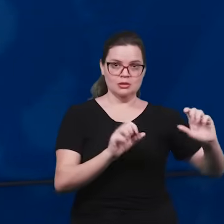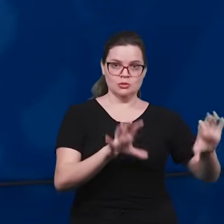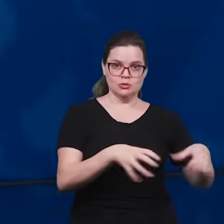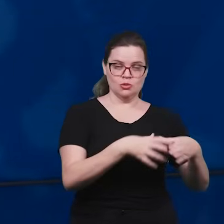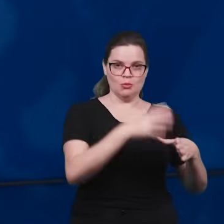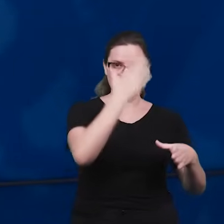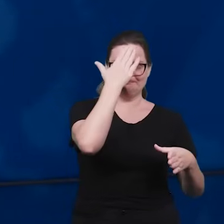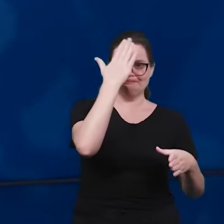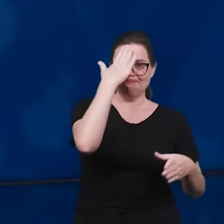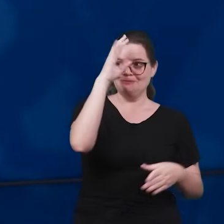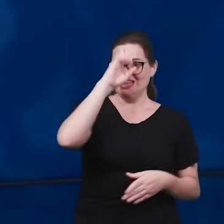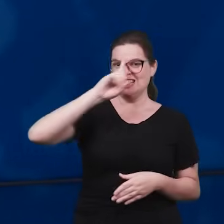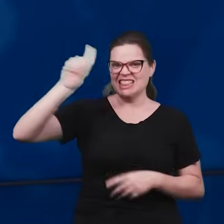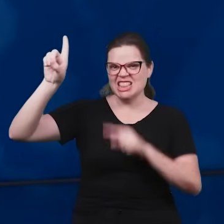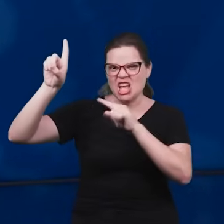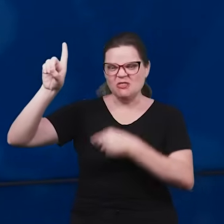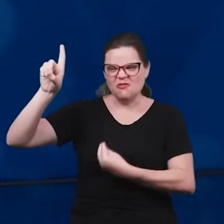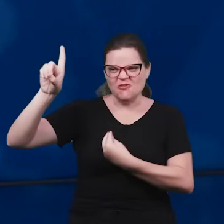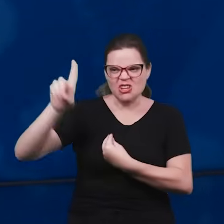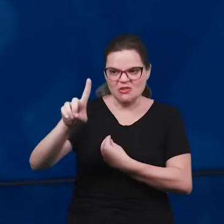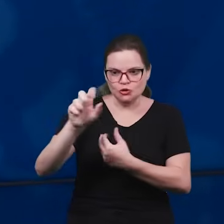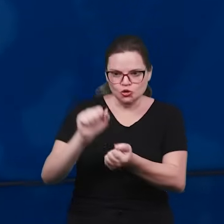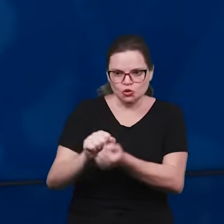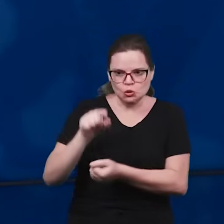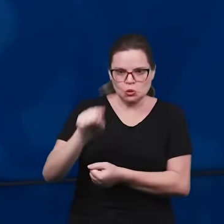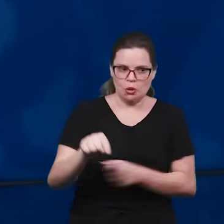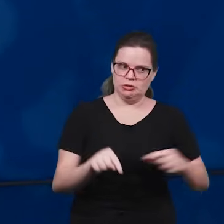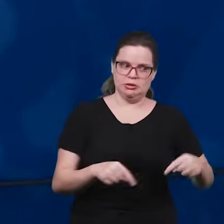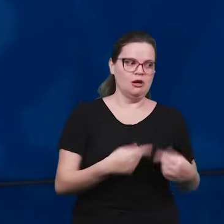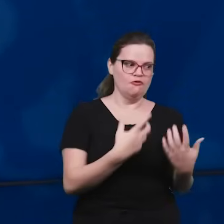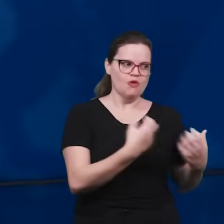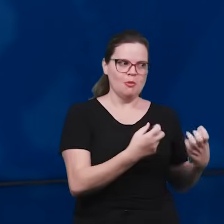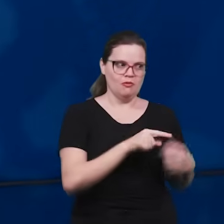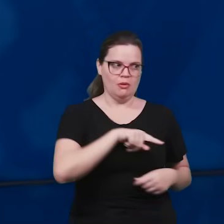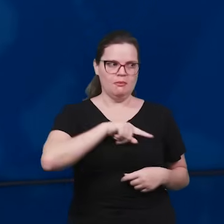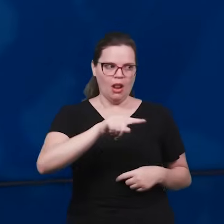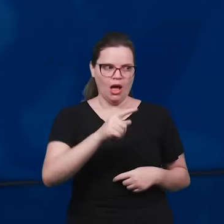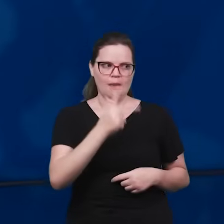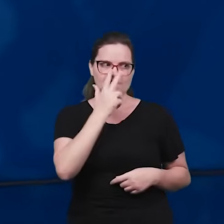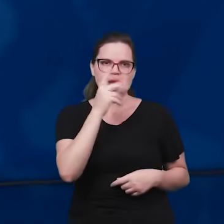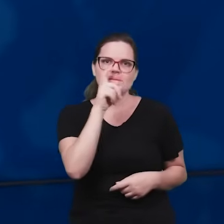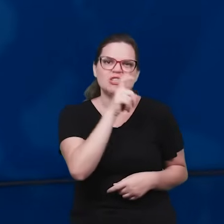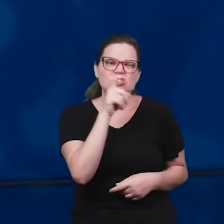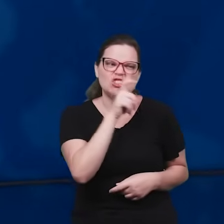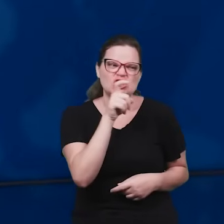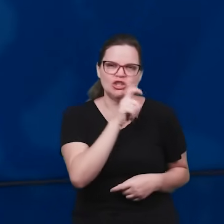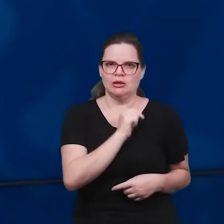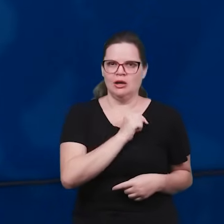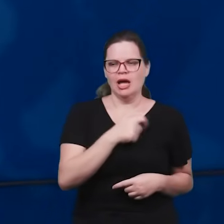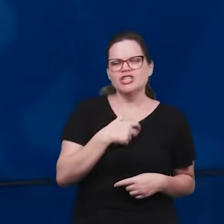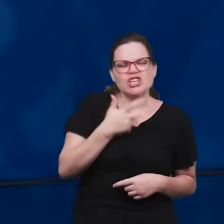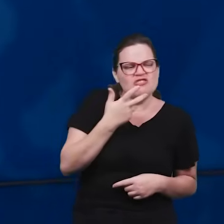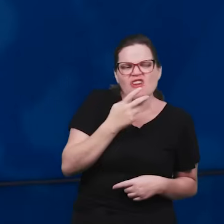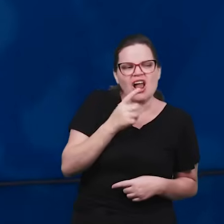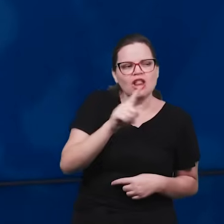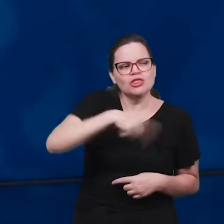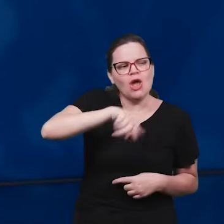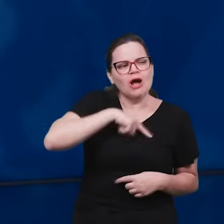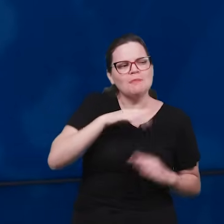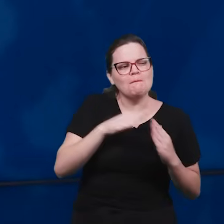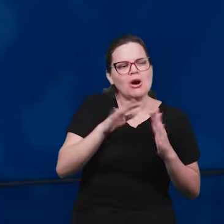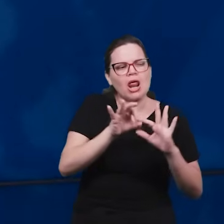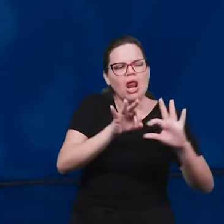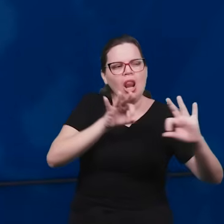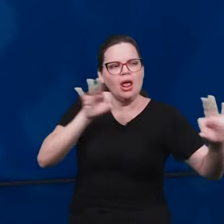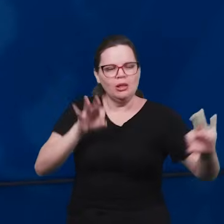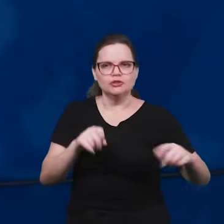dos israelitas pelejava por eles. Mesmo com esse engano, Josué concordou com eles e os recebeu